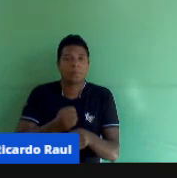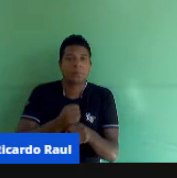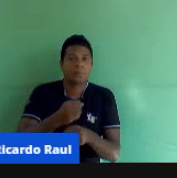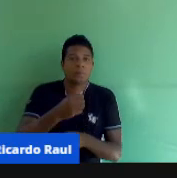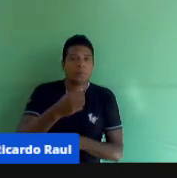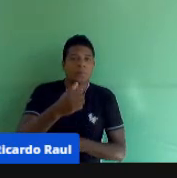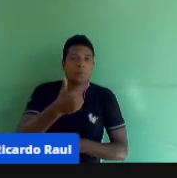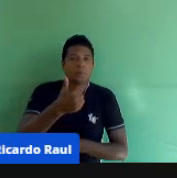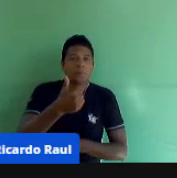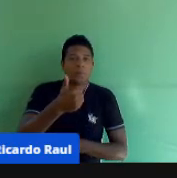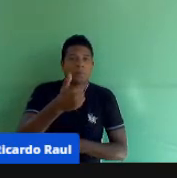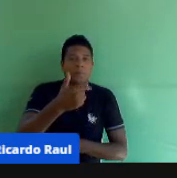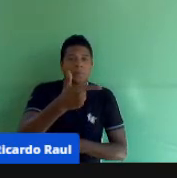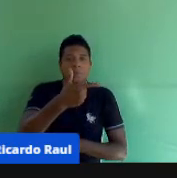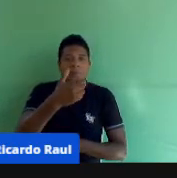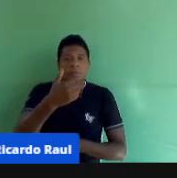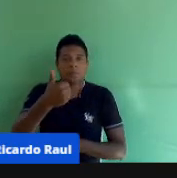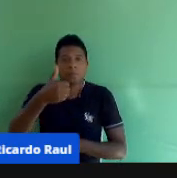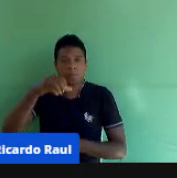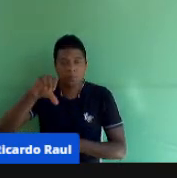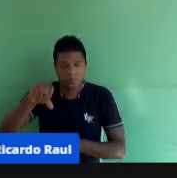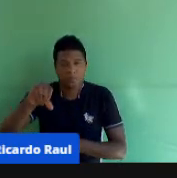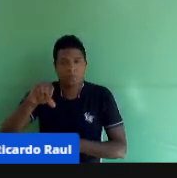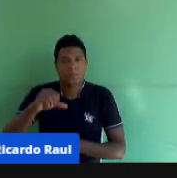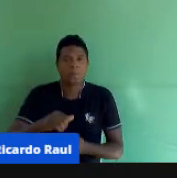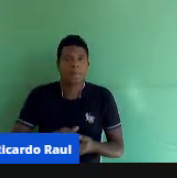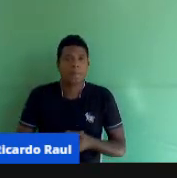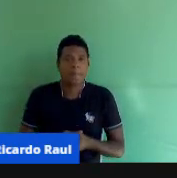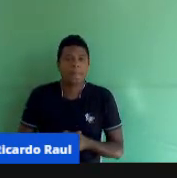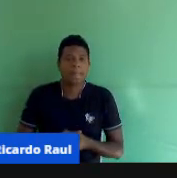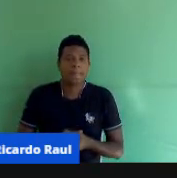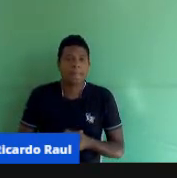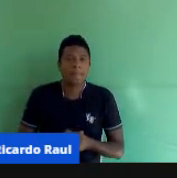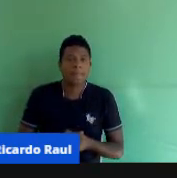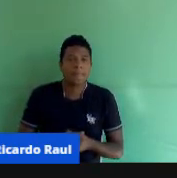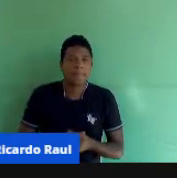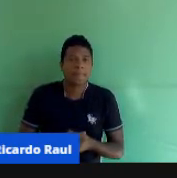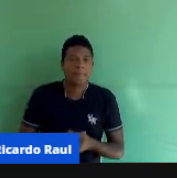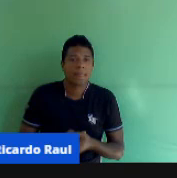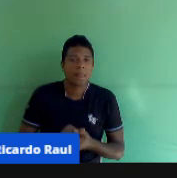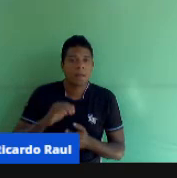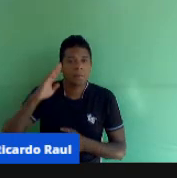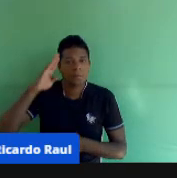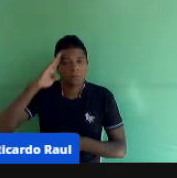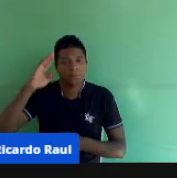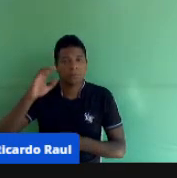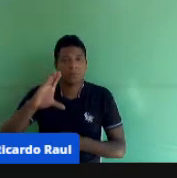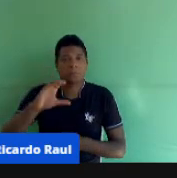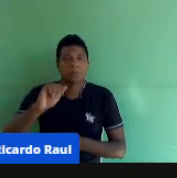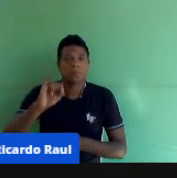25 minutos, o gênero é um documentário, a direção foi do Caio Silva Ferraz, e é um documentário